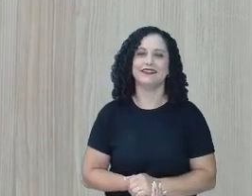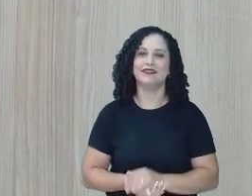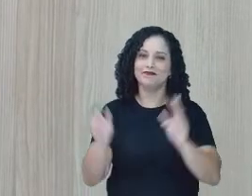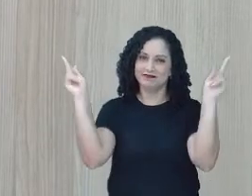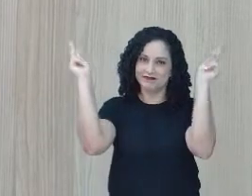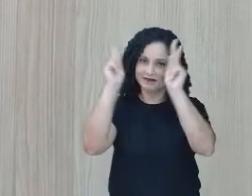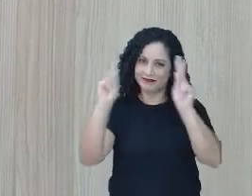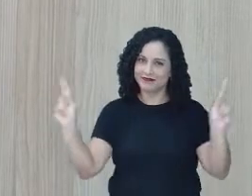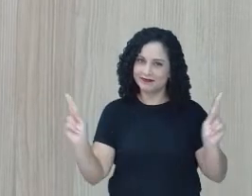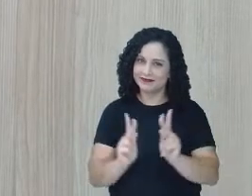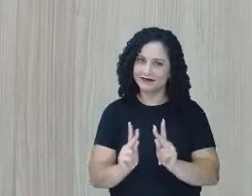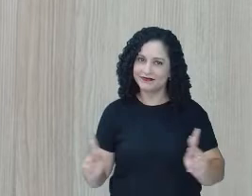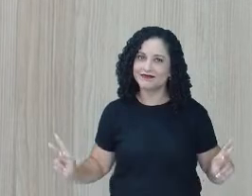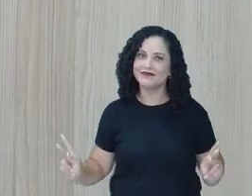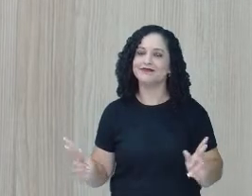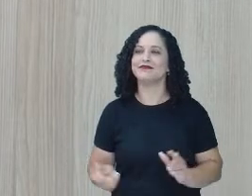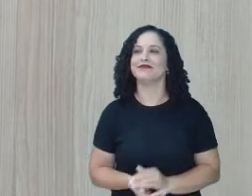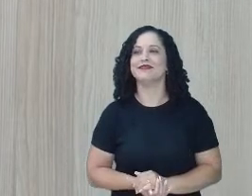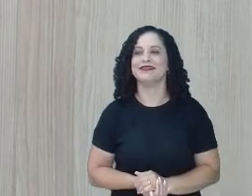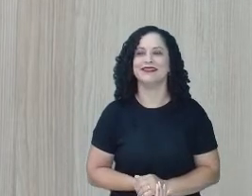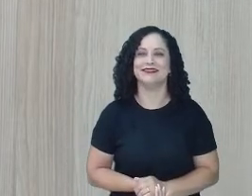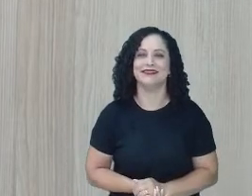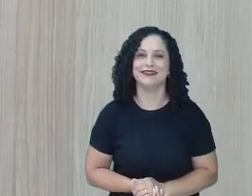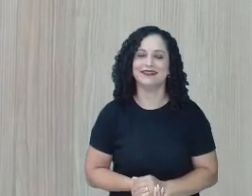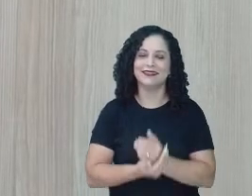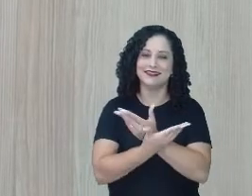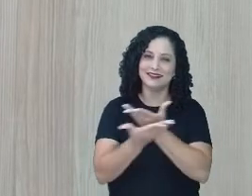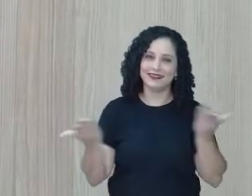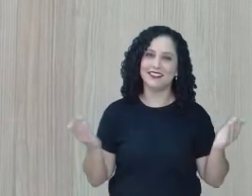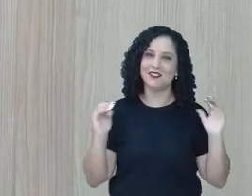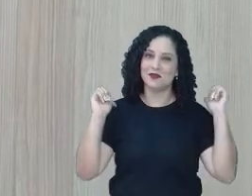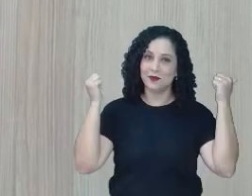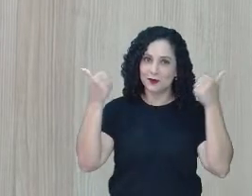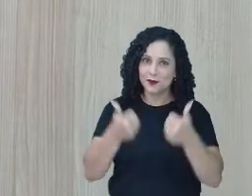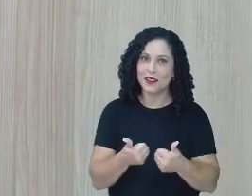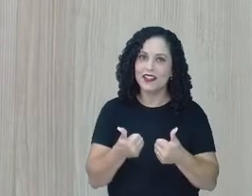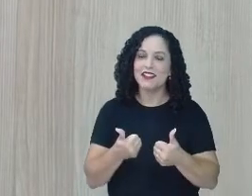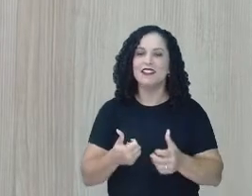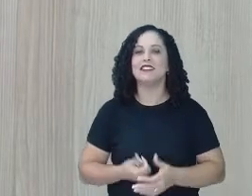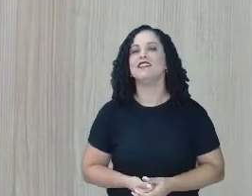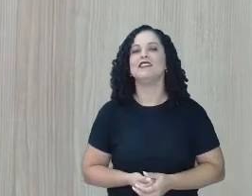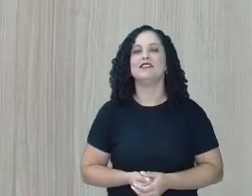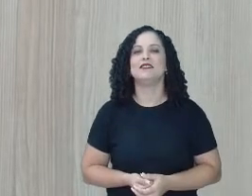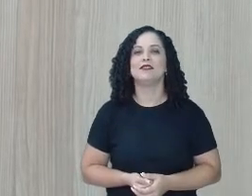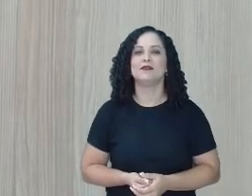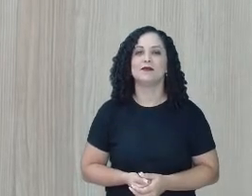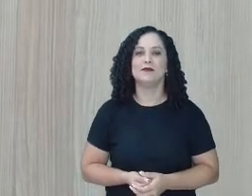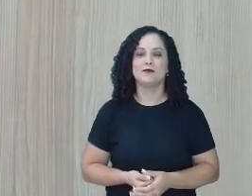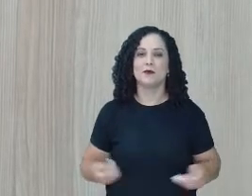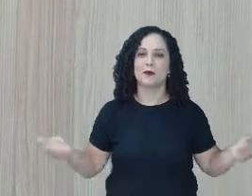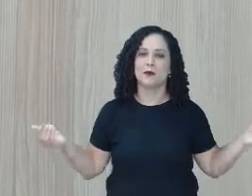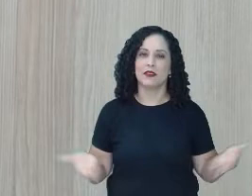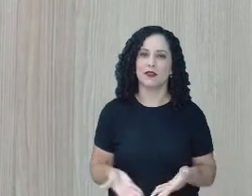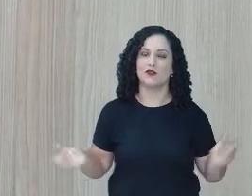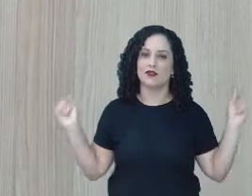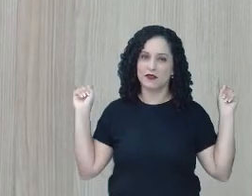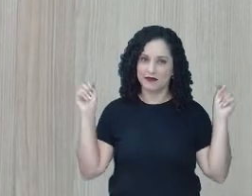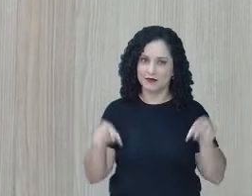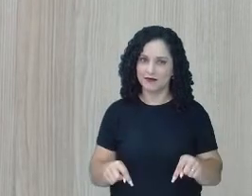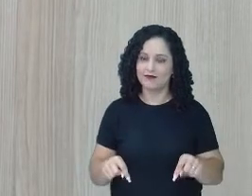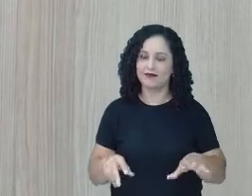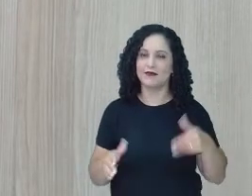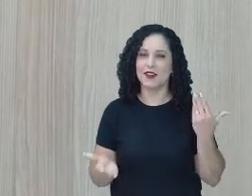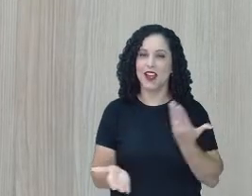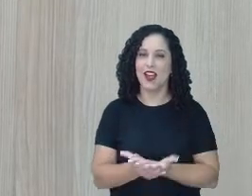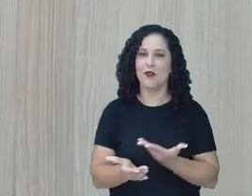Shalom. E aí, pessoal, tudo bom com vocês? Gente, a gente hoje está aqui nessa última